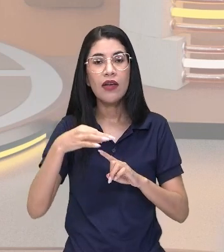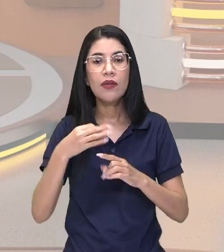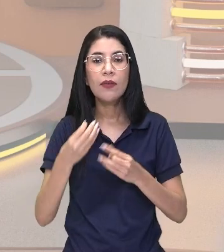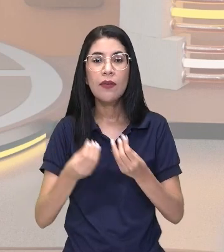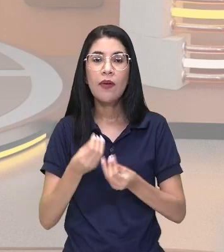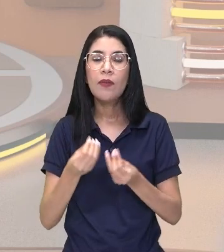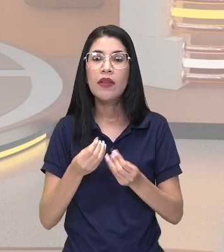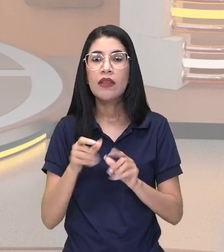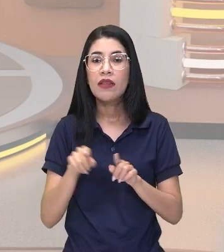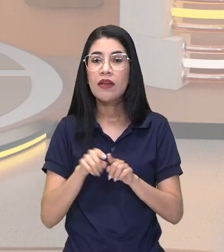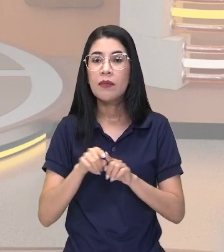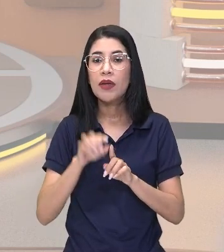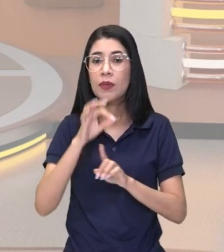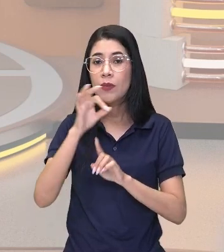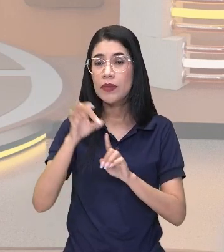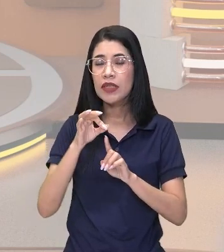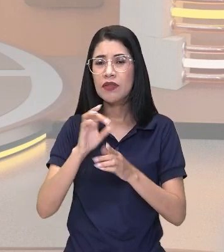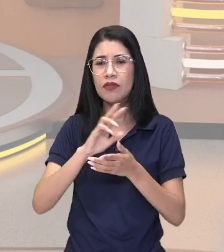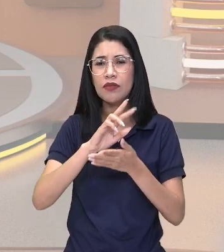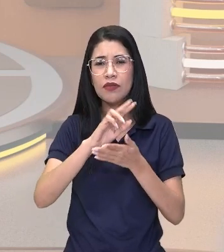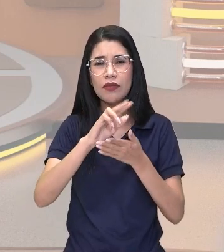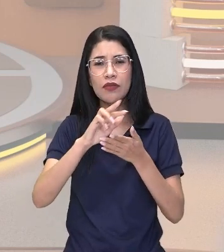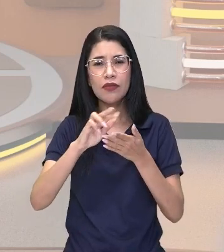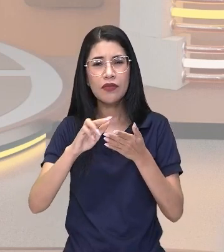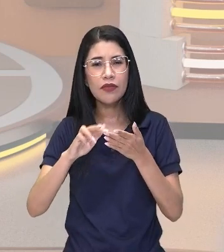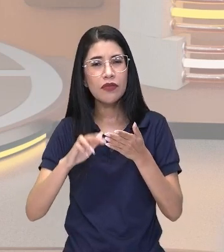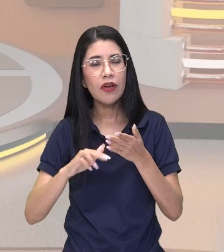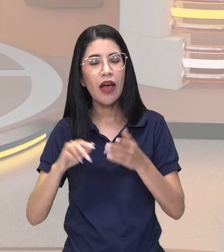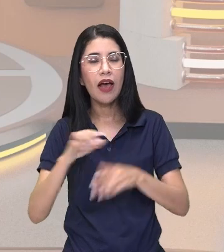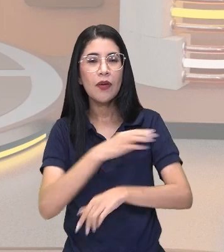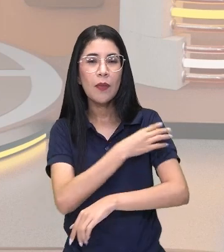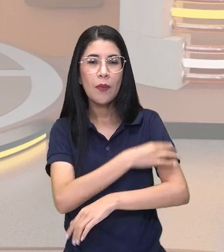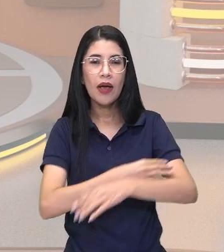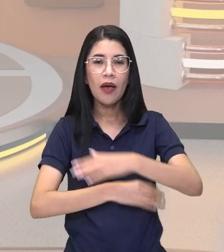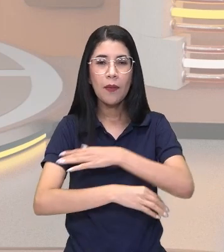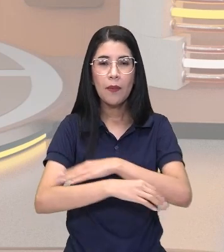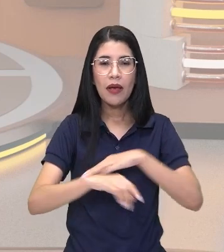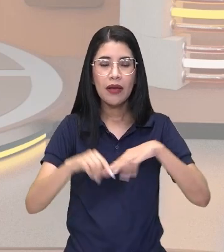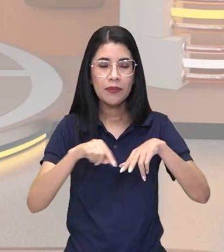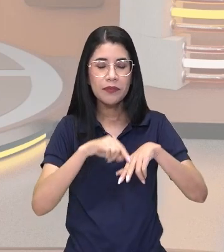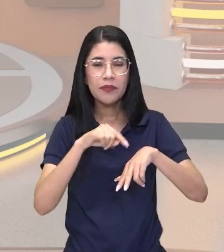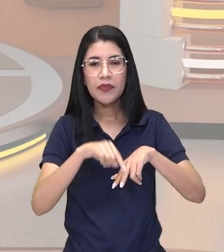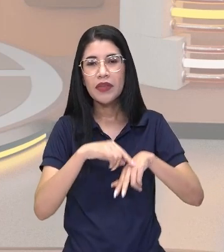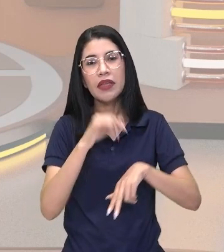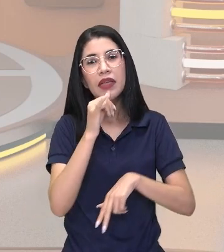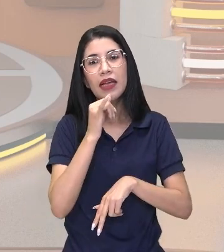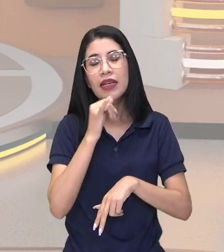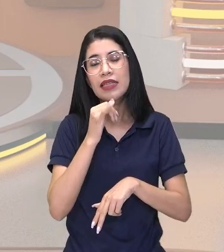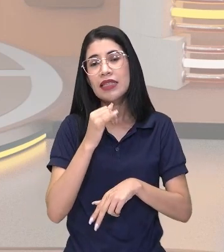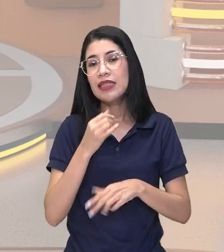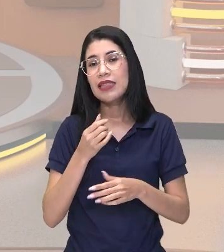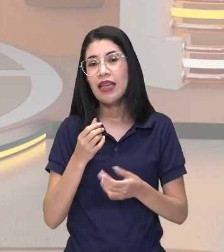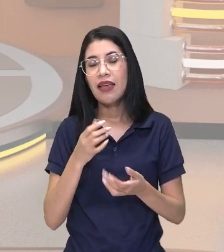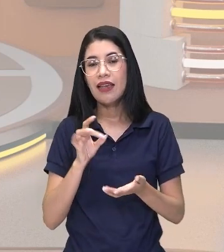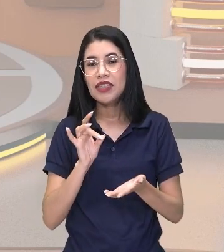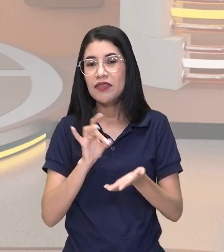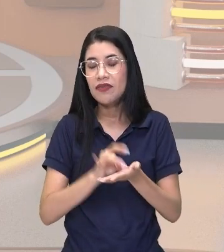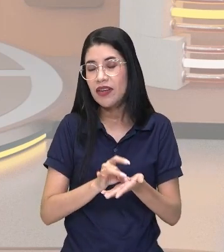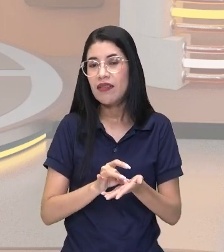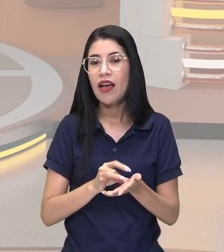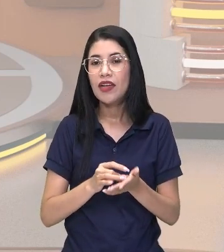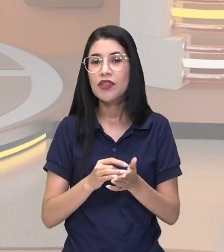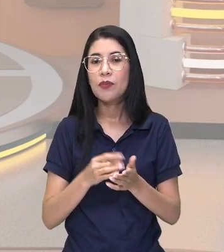o mesmo santo ter vários membros inferiores, como se fosse literalmente ali